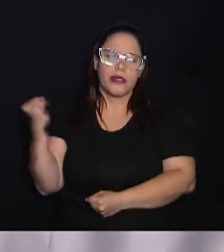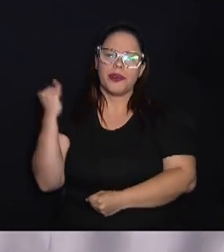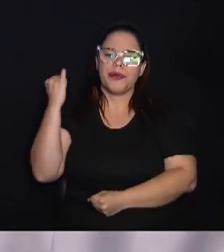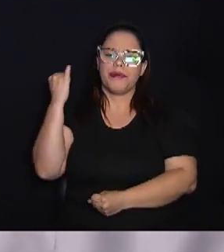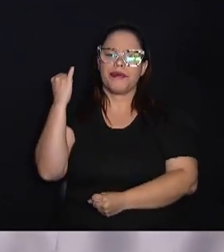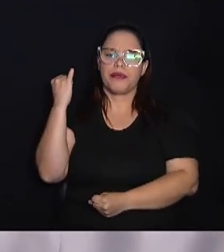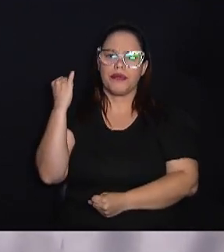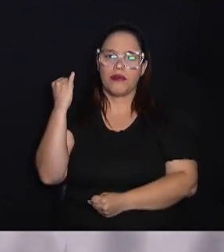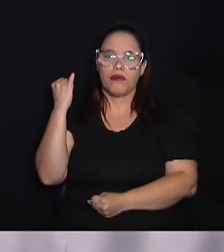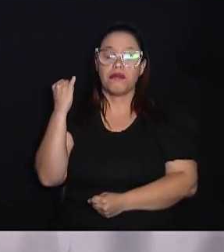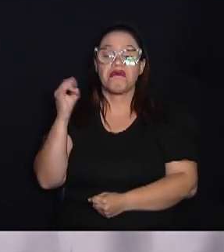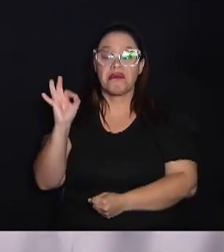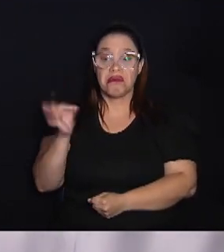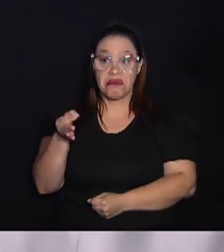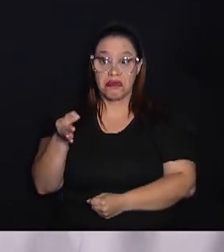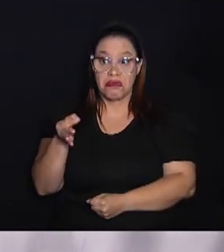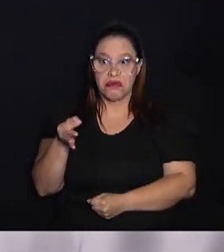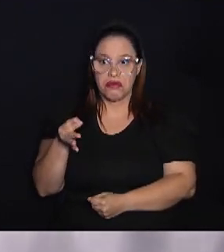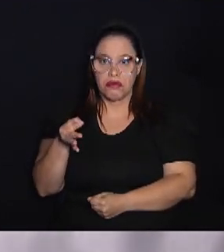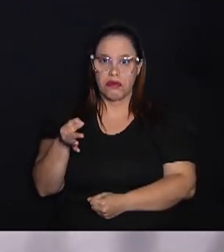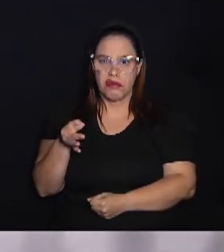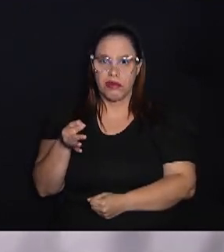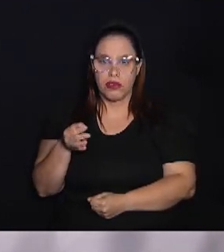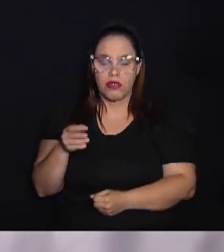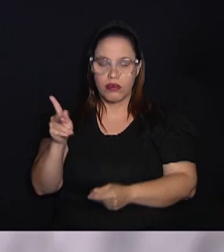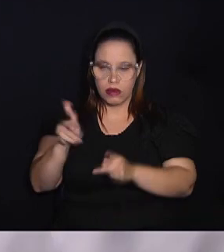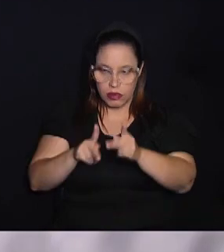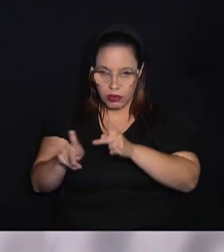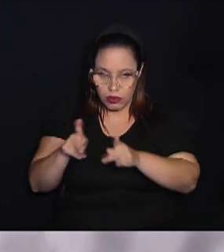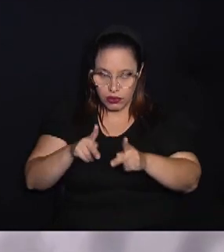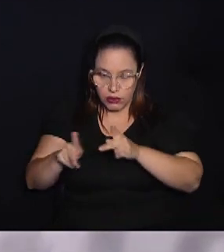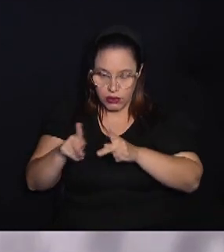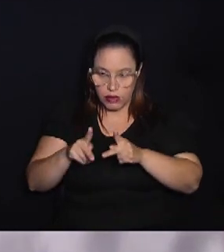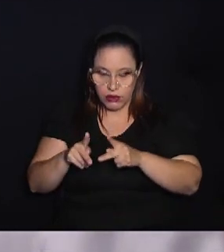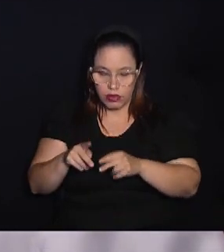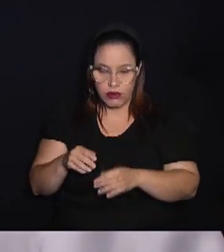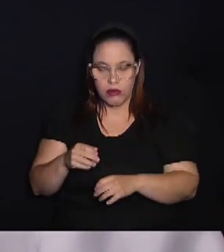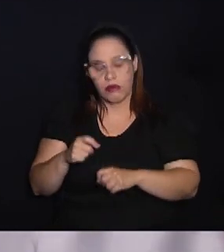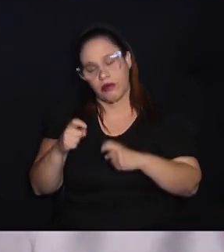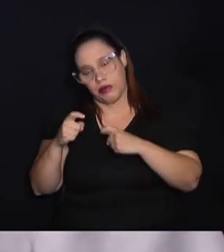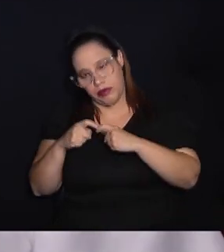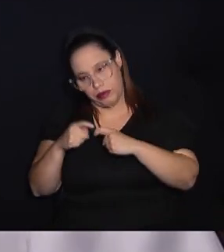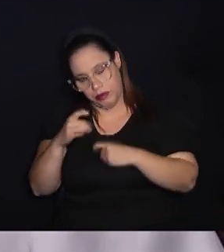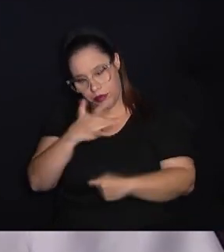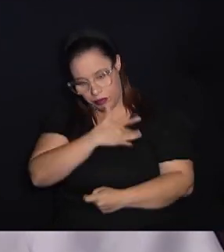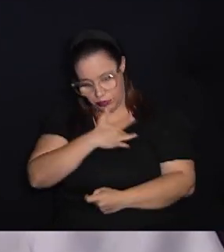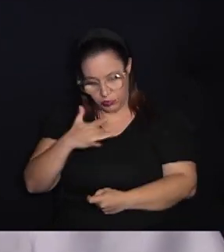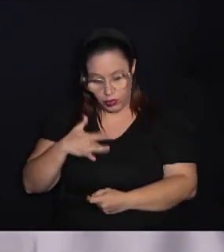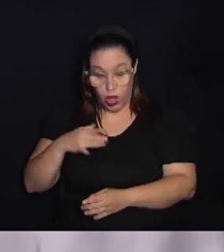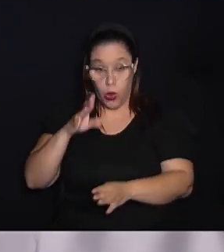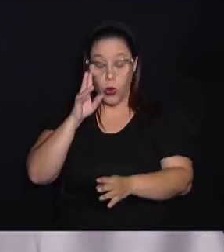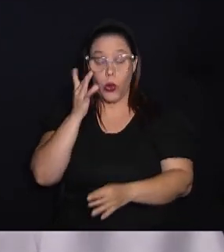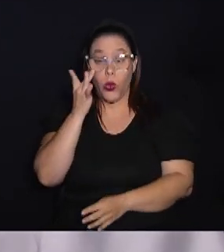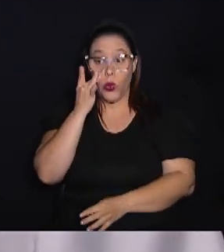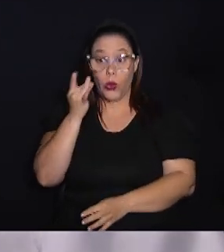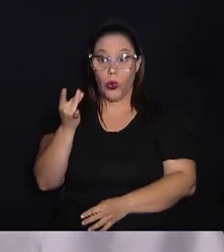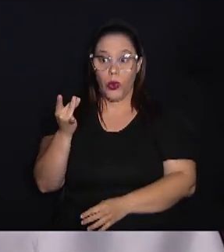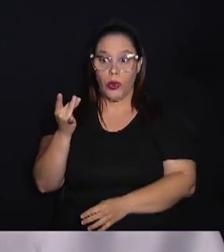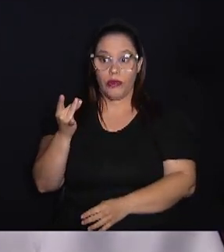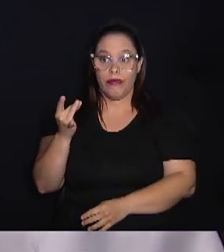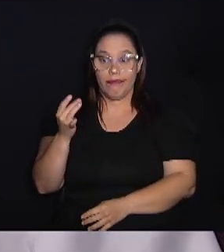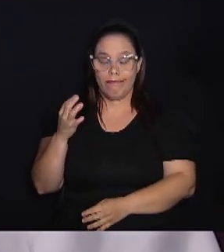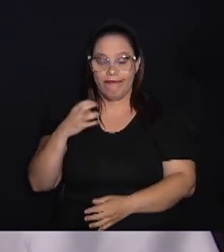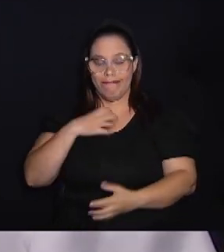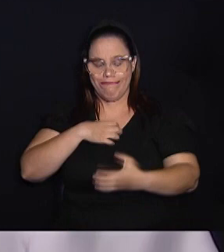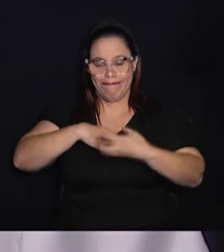é justamente para que a população e os profissionais de saúde se atentem a esses sinais